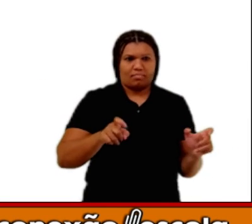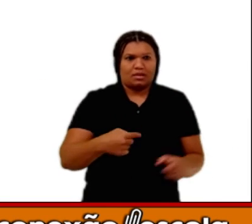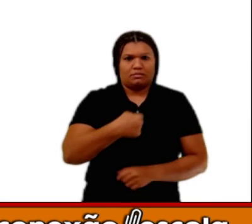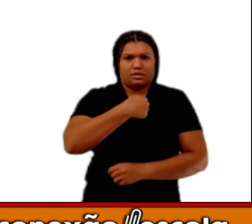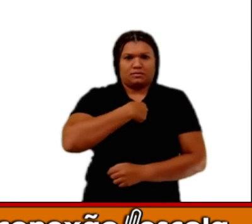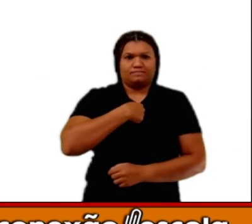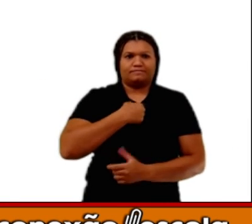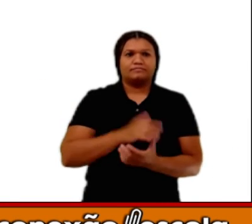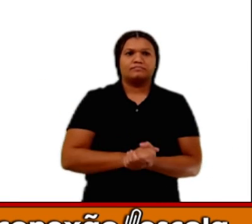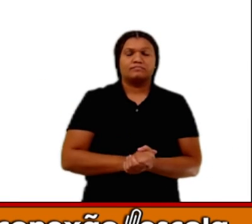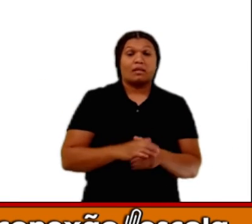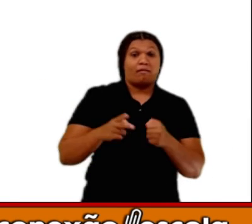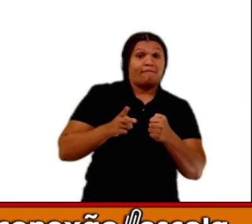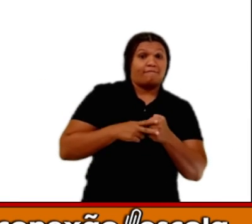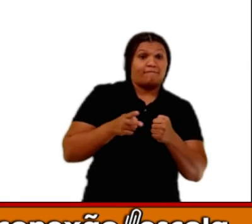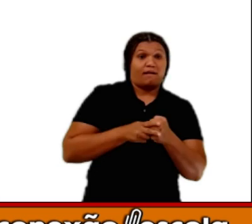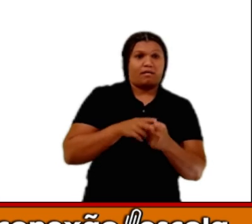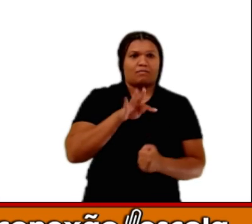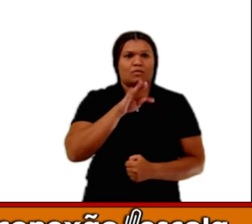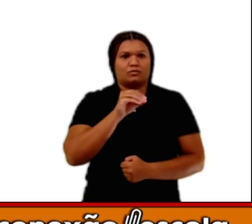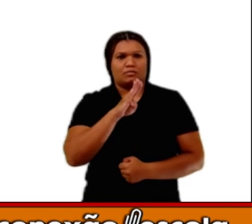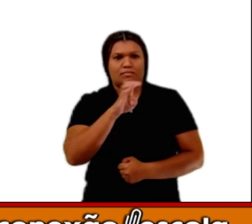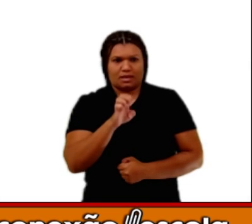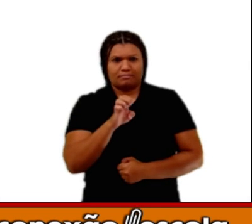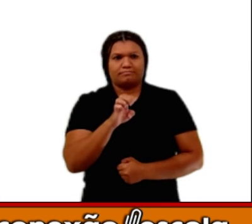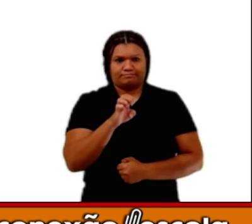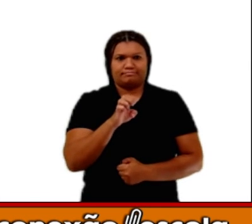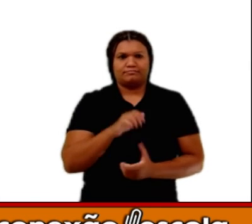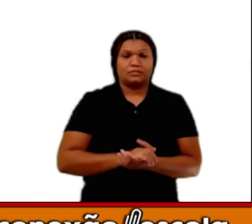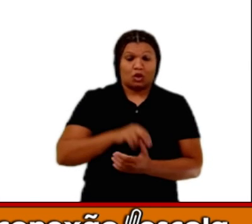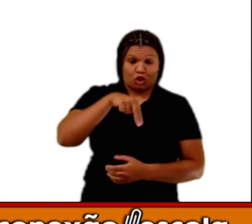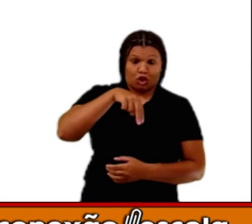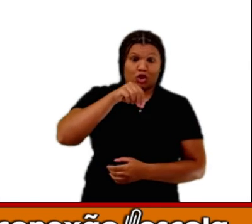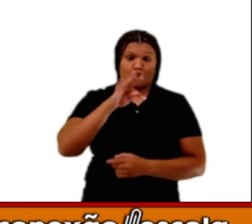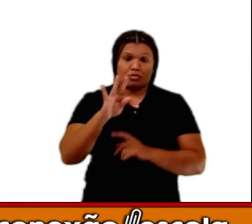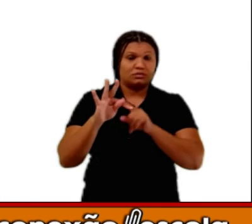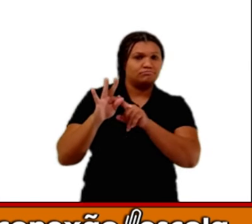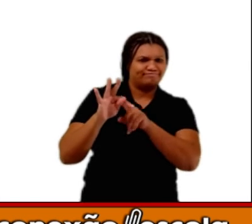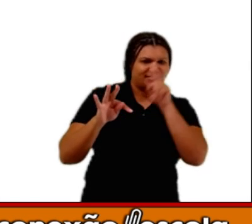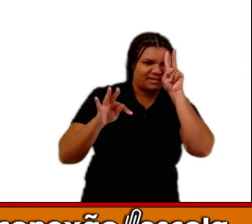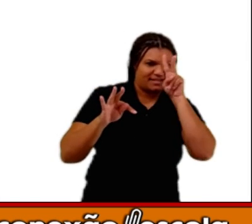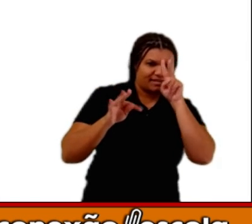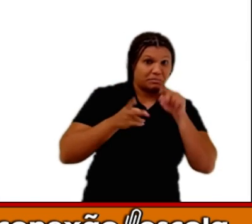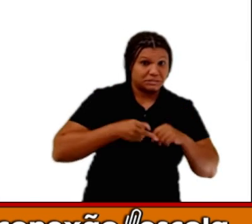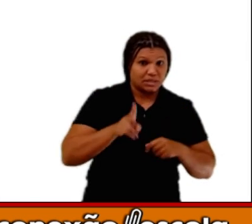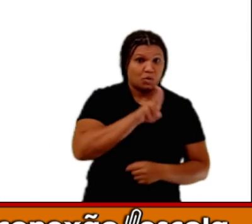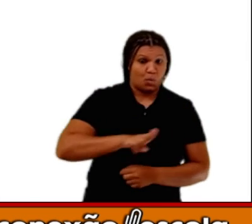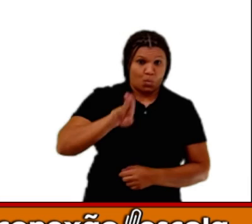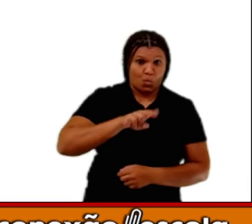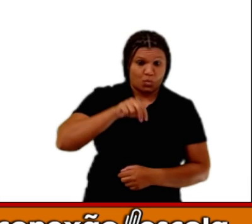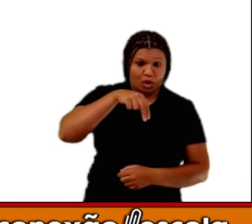o verbo to be é o m o nosso lembre-se do Norte sempre que nós usarmos e